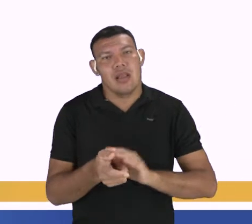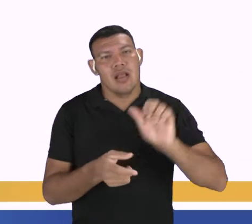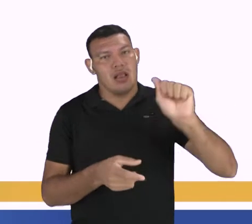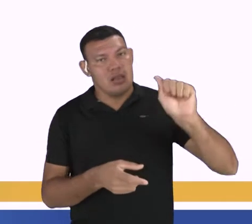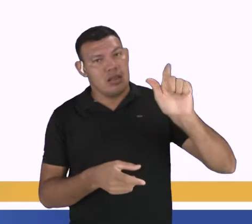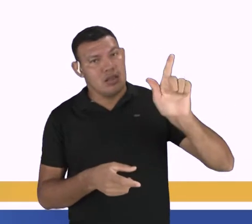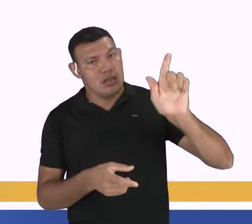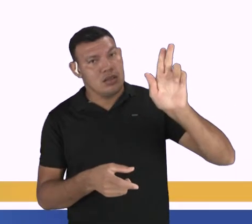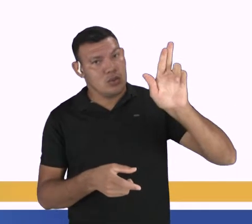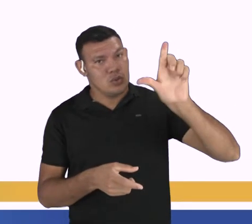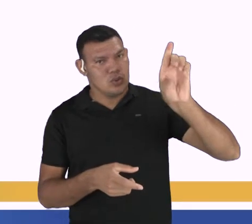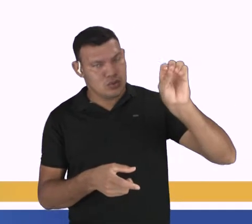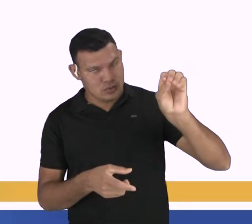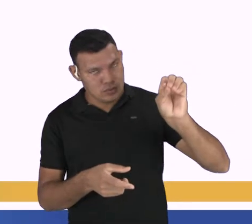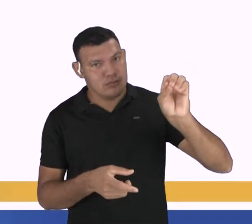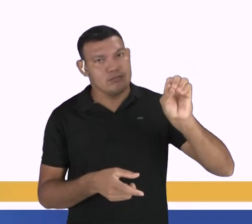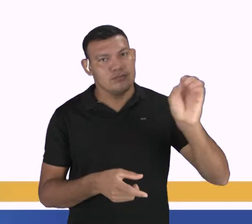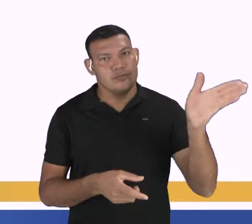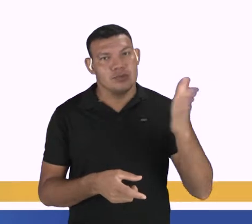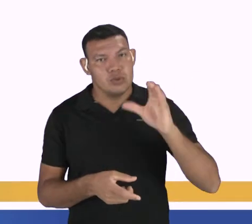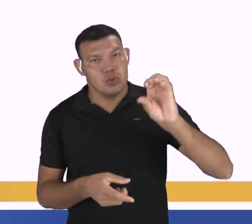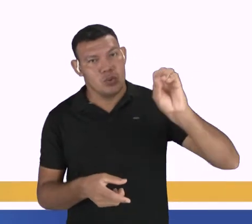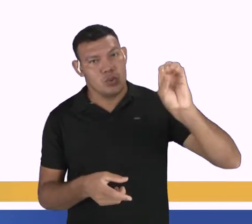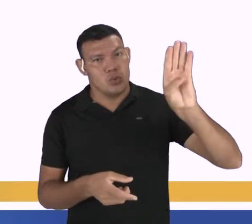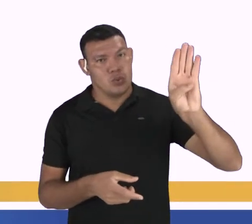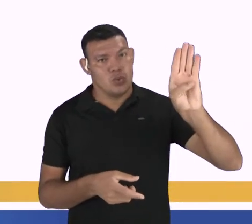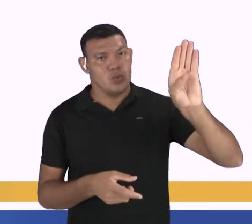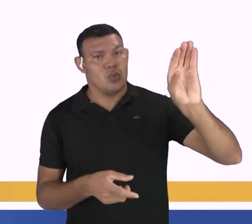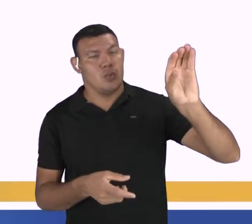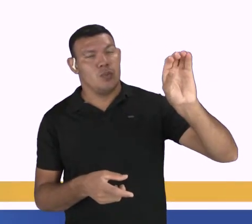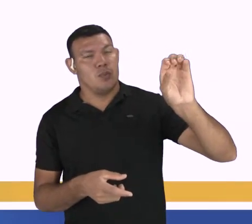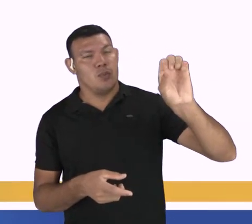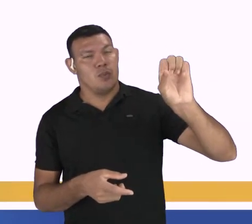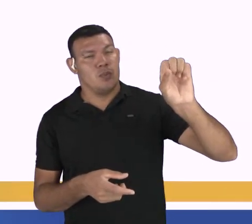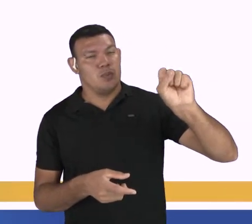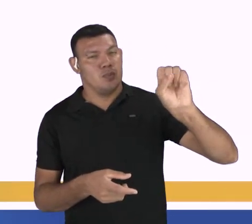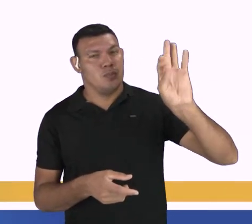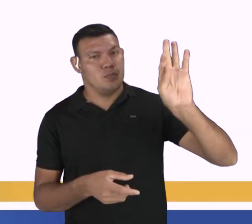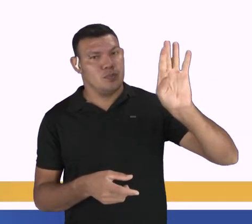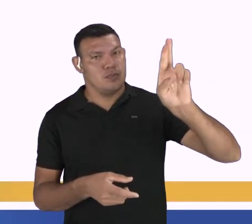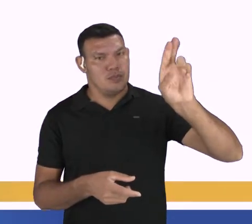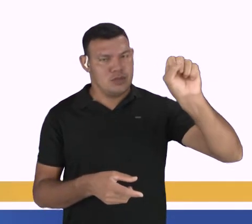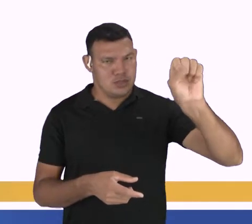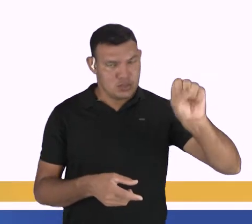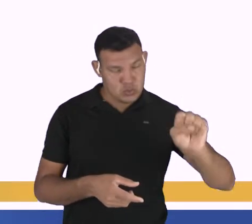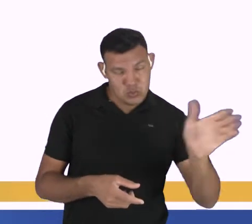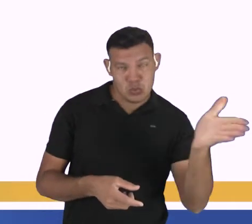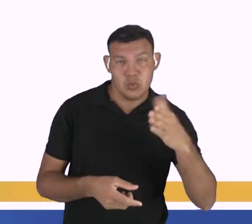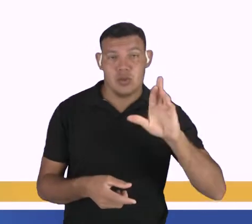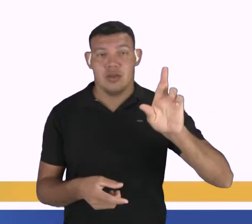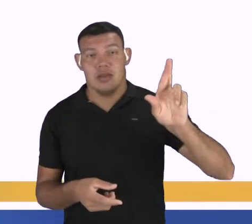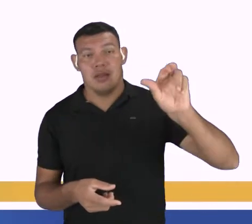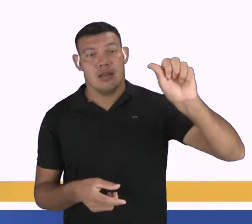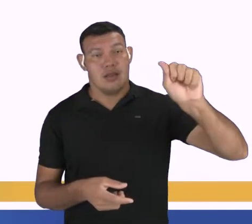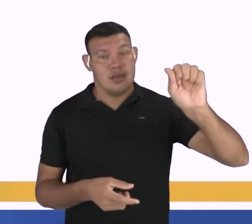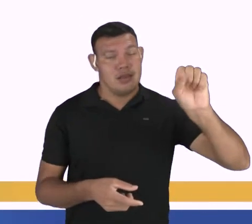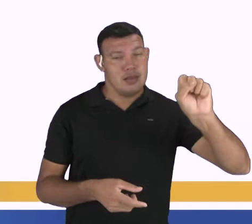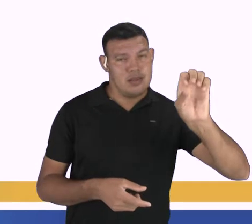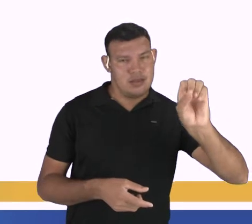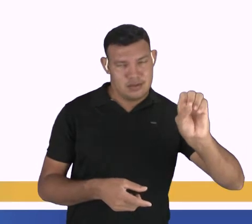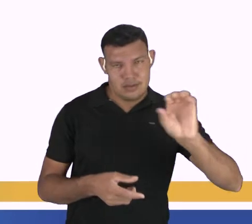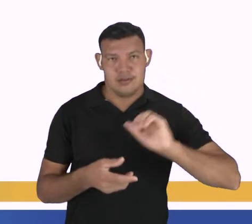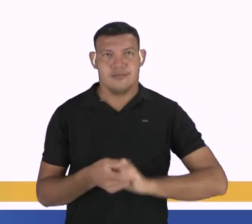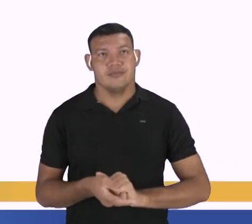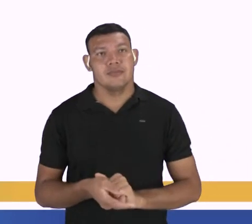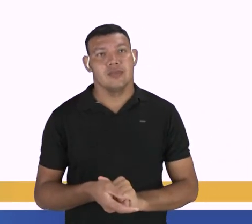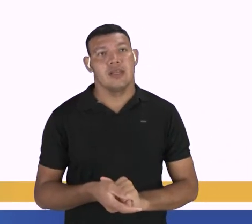agudos, obtusos, raso, né, o ângulo reto, que é o ângulo de 90 graus, e assim por diante. Então vamos analisar a